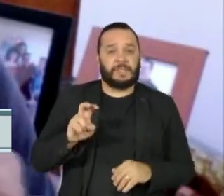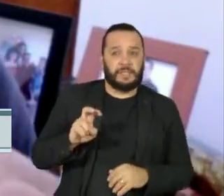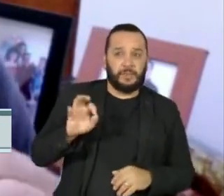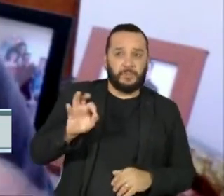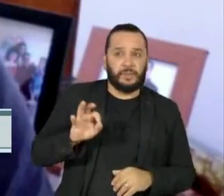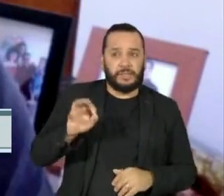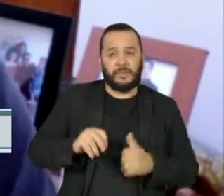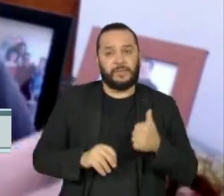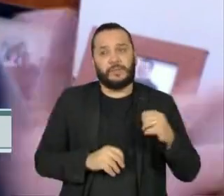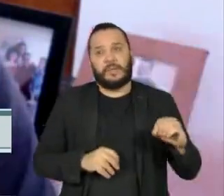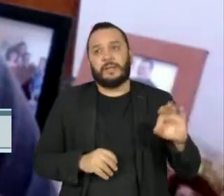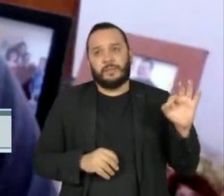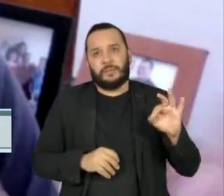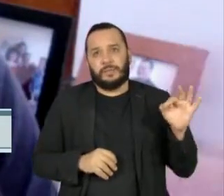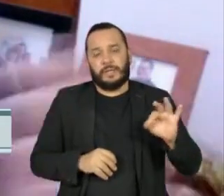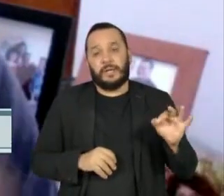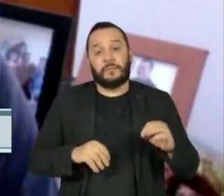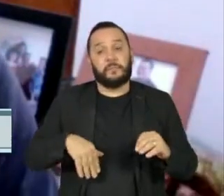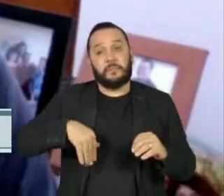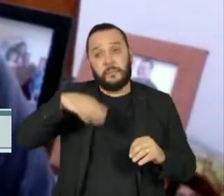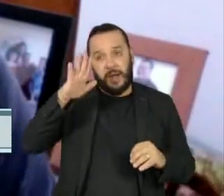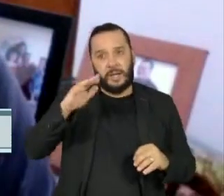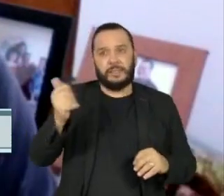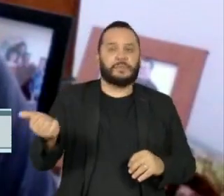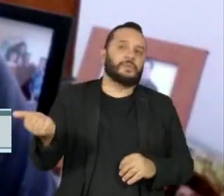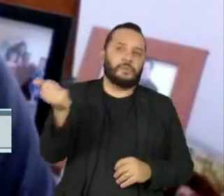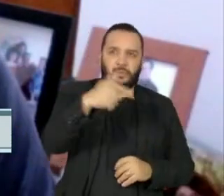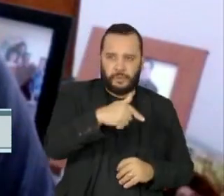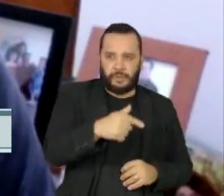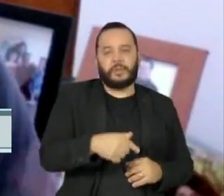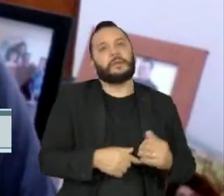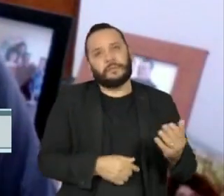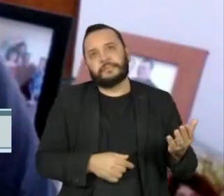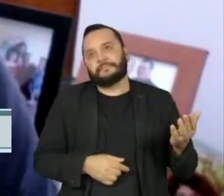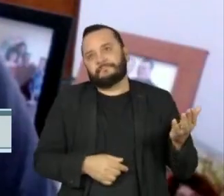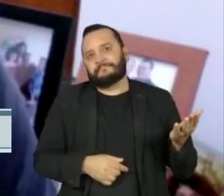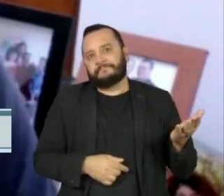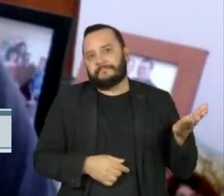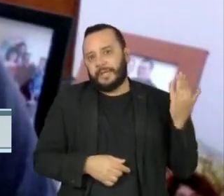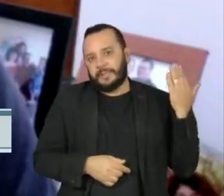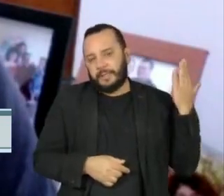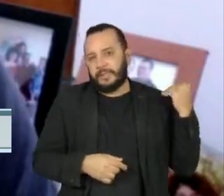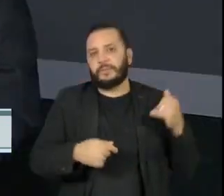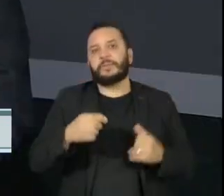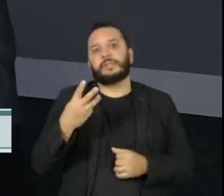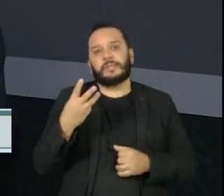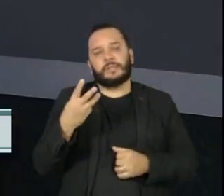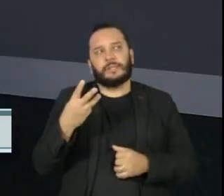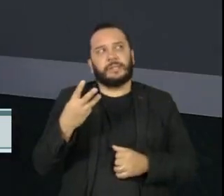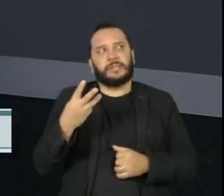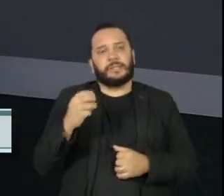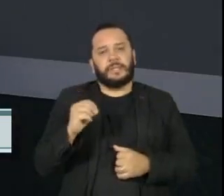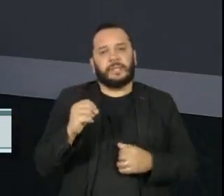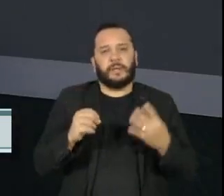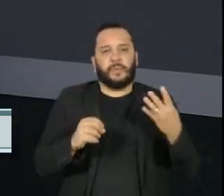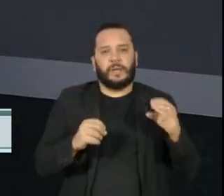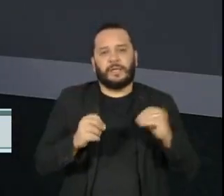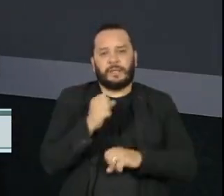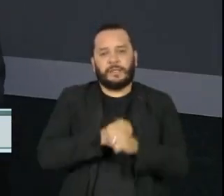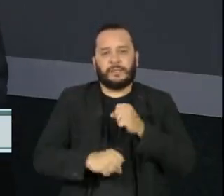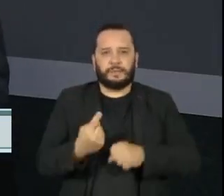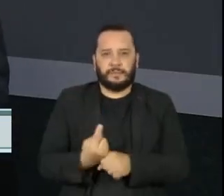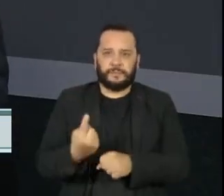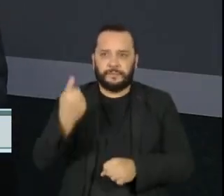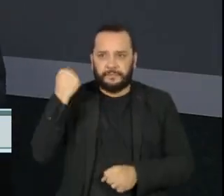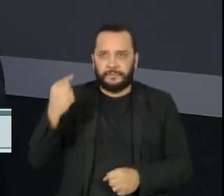10% a mais de ozônio do que no pior cenário que nós tivemos a coisa de 30 40 anos atrás Professor o protocolo de